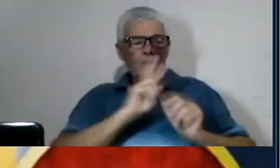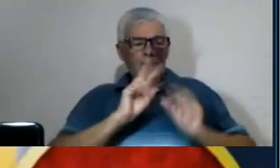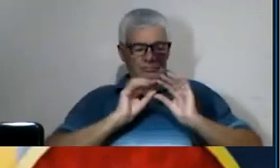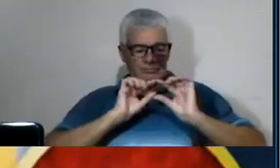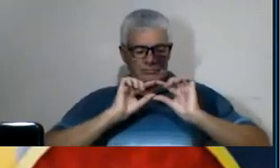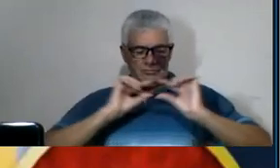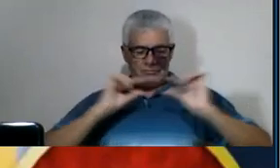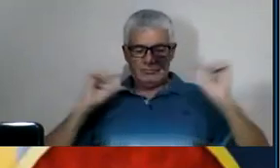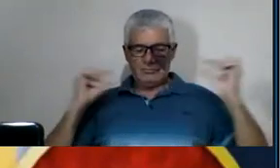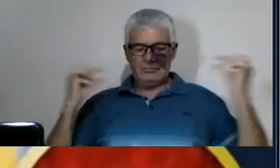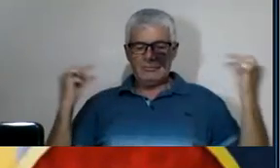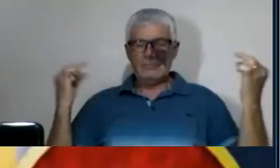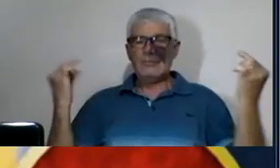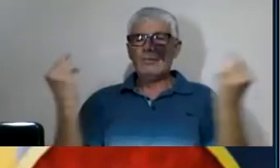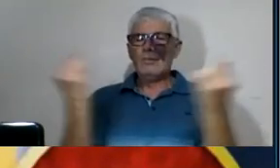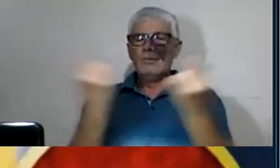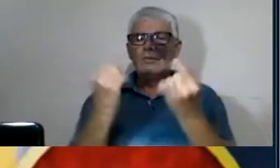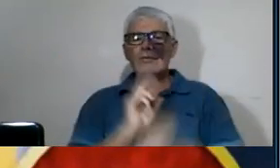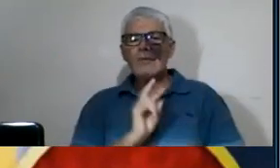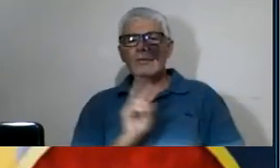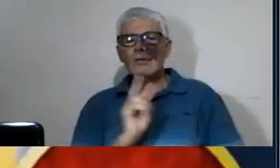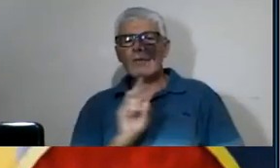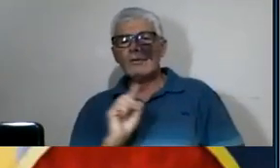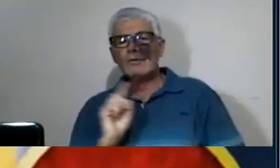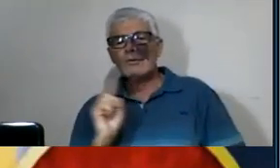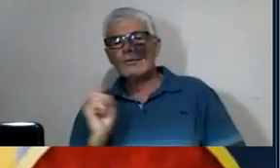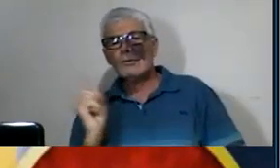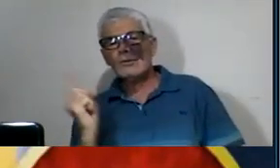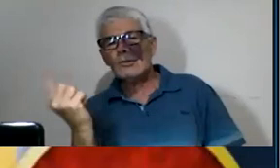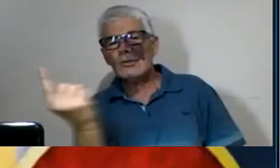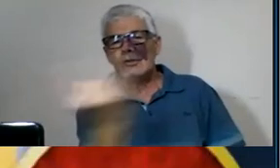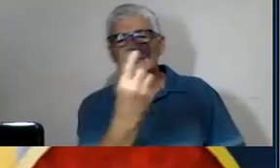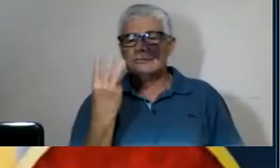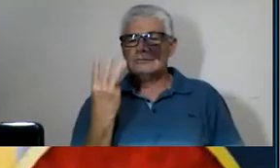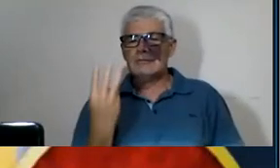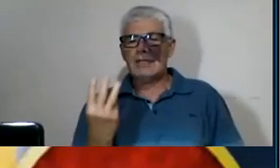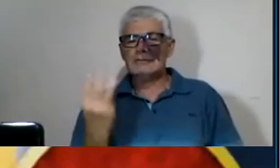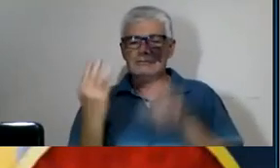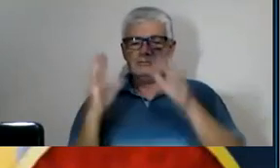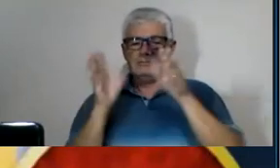Para de escândalo, Linha. Cala sua boca.